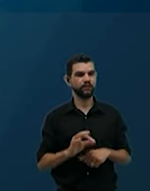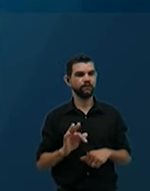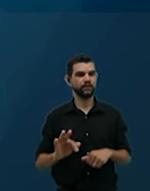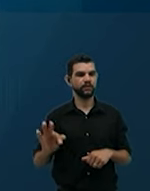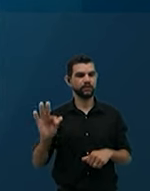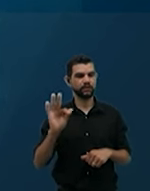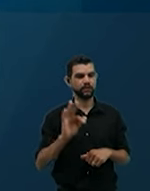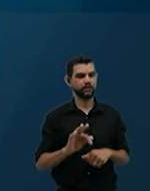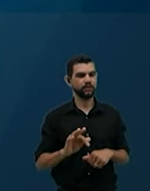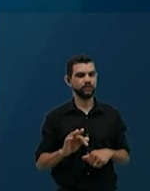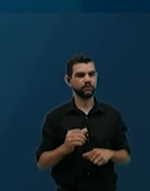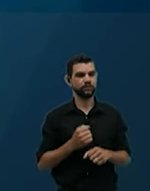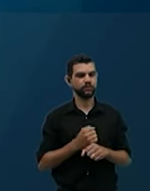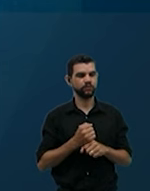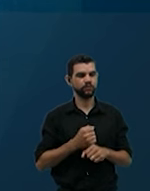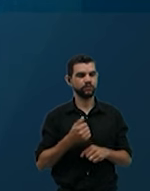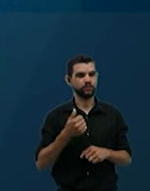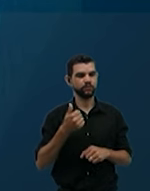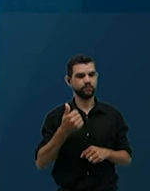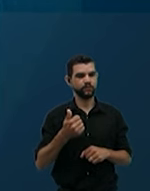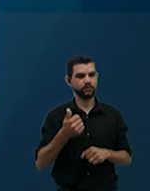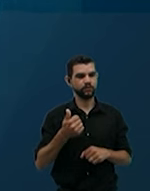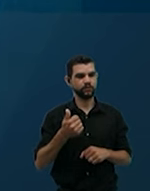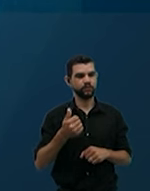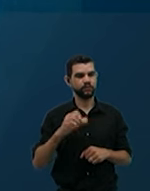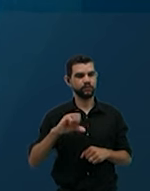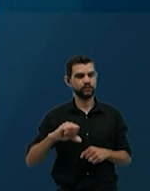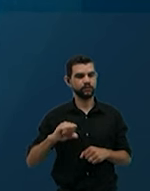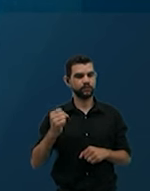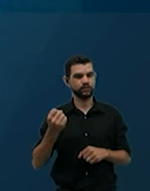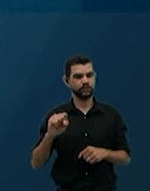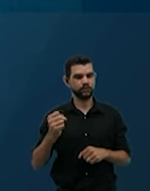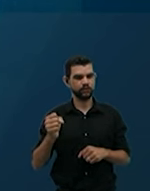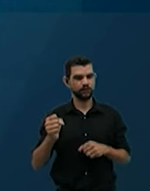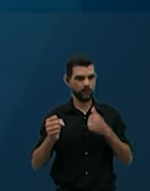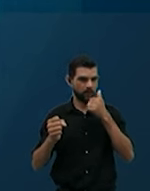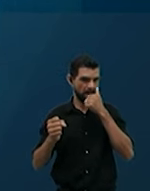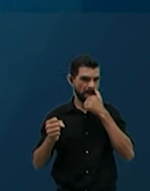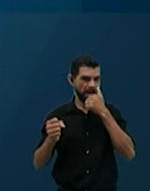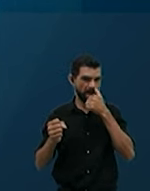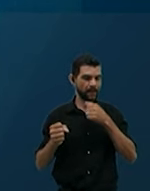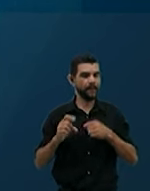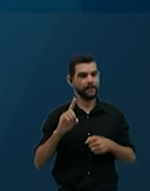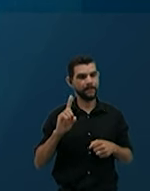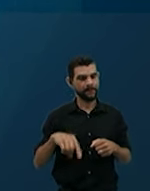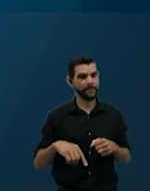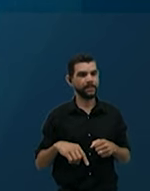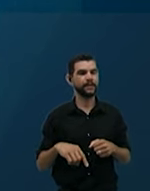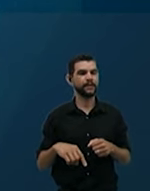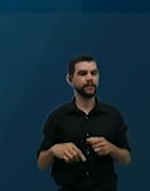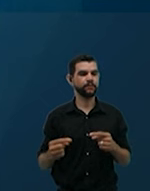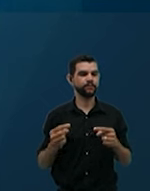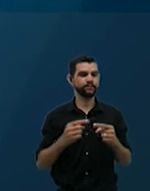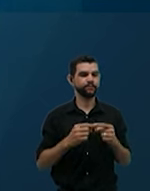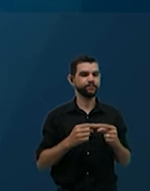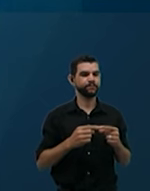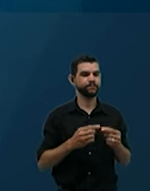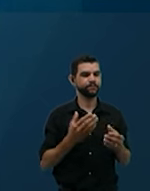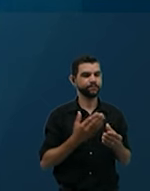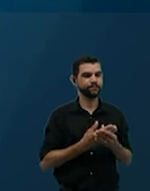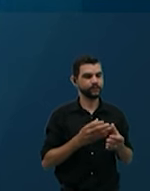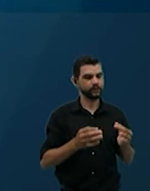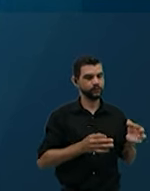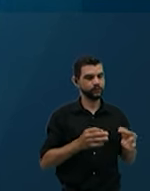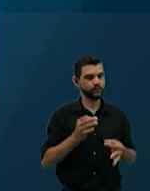lei ordinária, notadamente a de natureza processual, não se presta para disciplinar norma